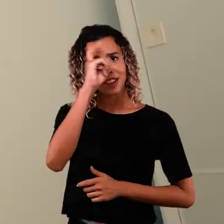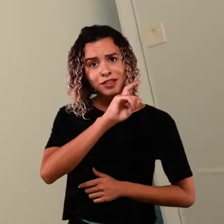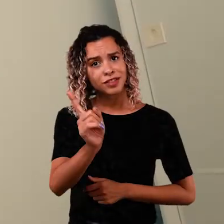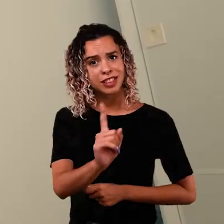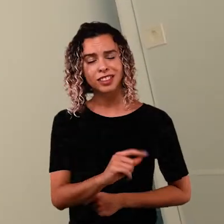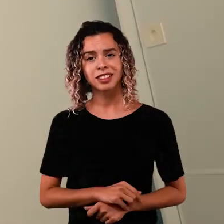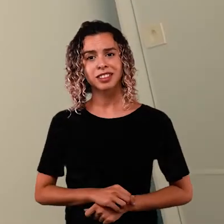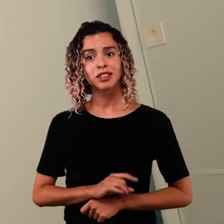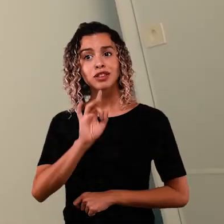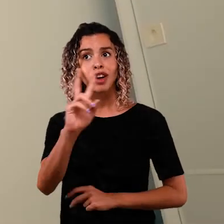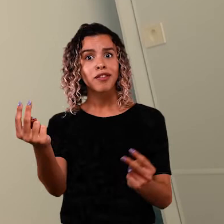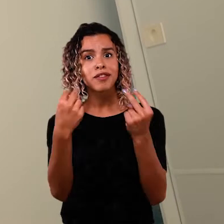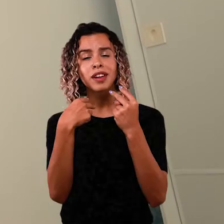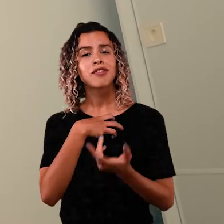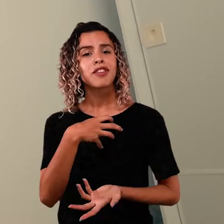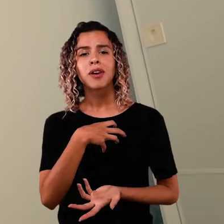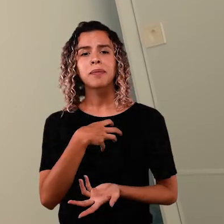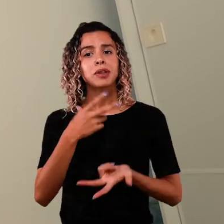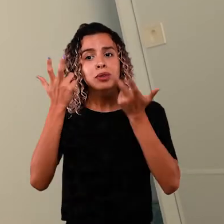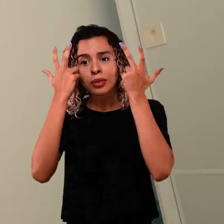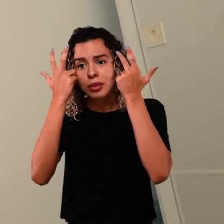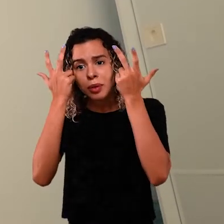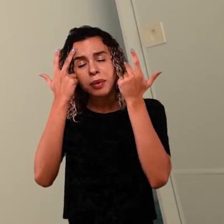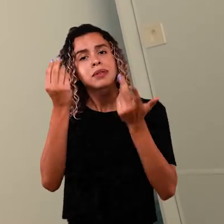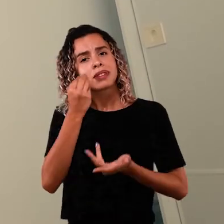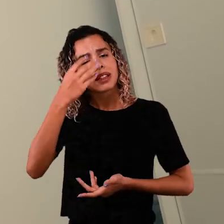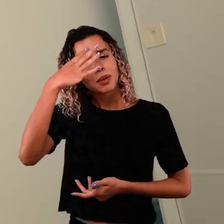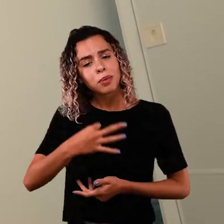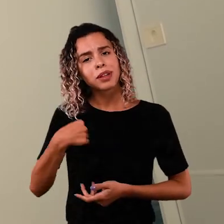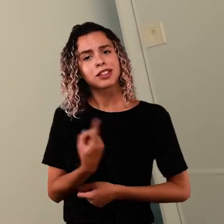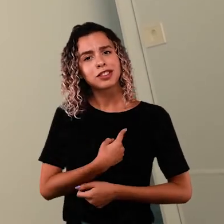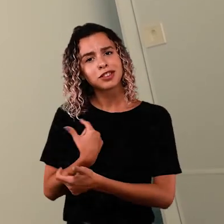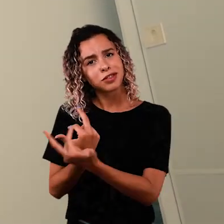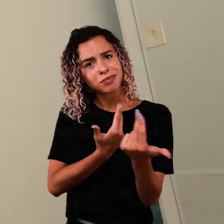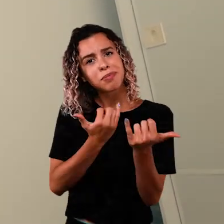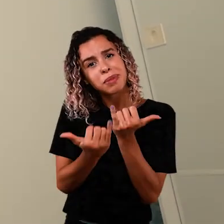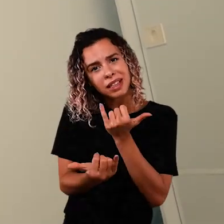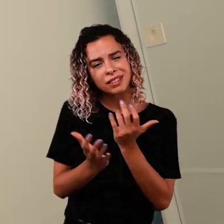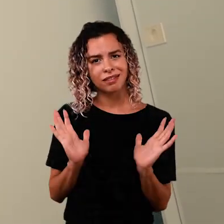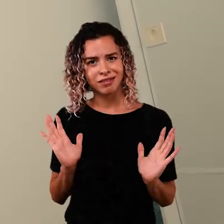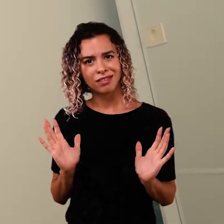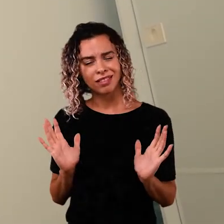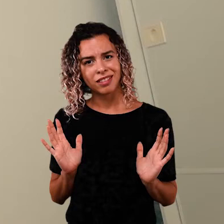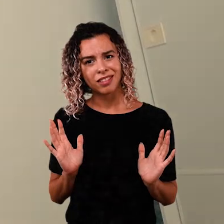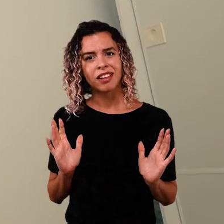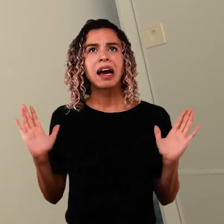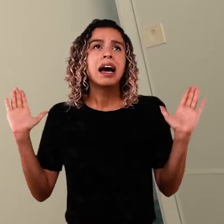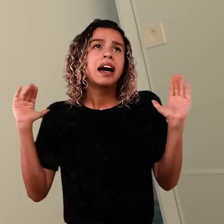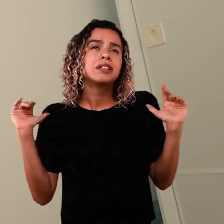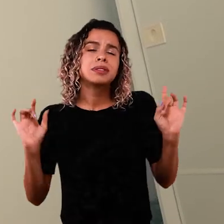Poliana. Então não é difícil, só nos enxergue de uma maneira normal e tente nos compreender como um semelhante, e não